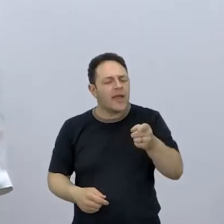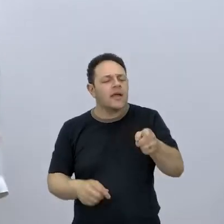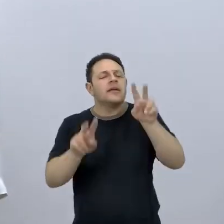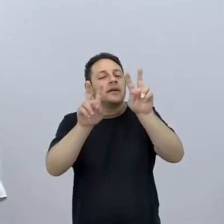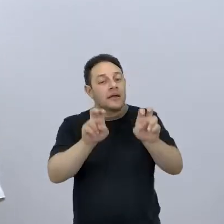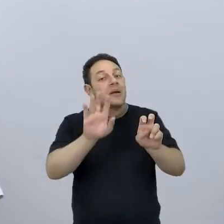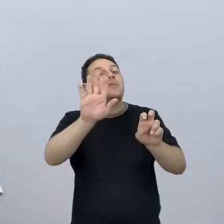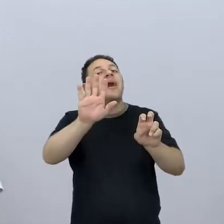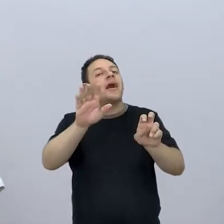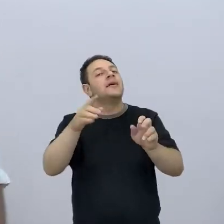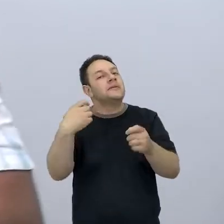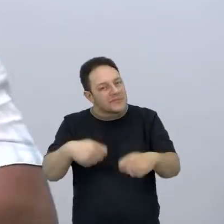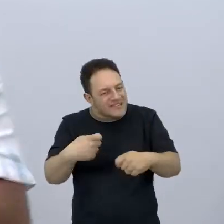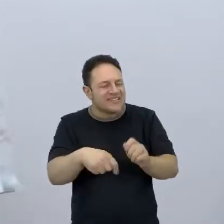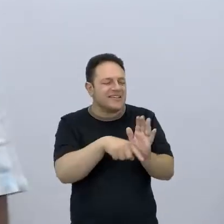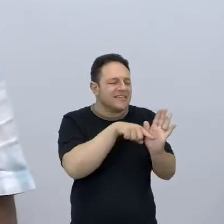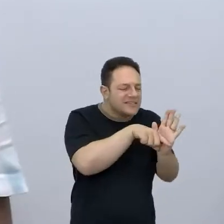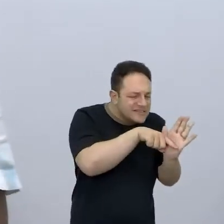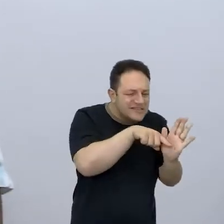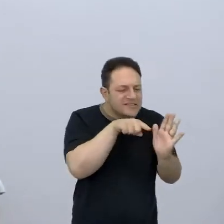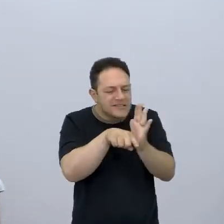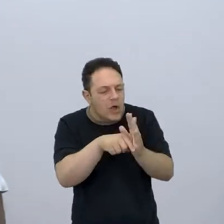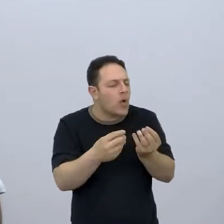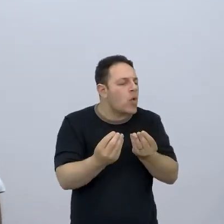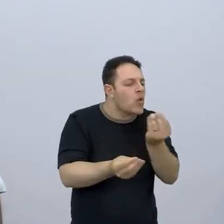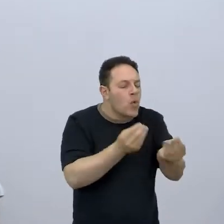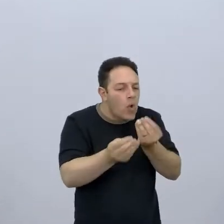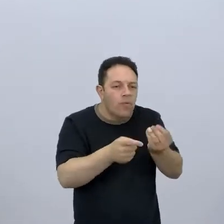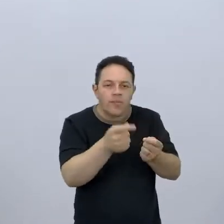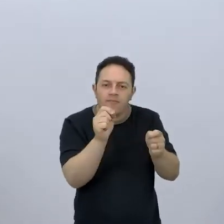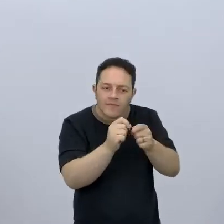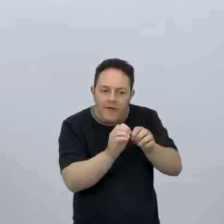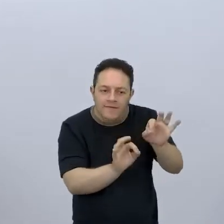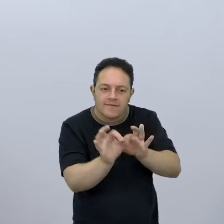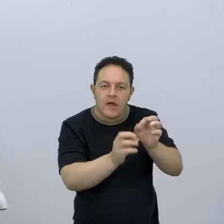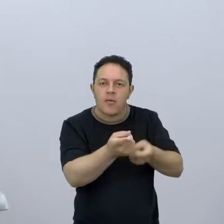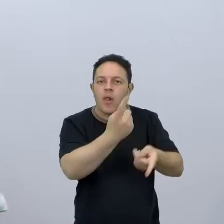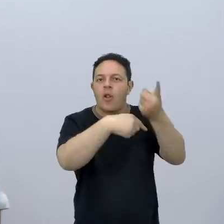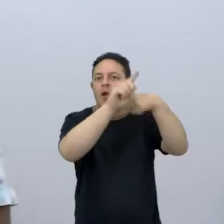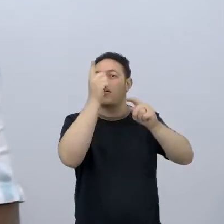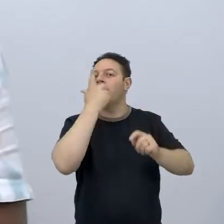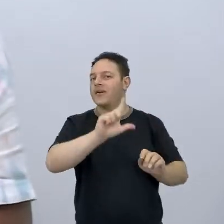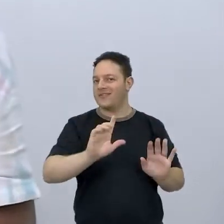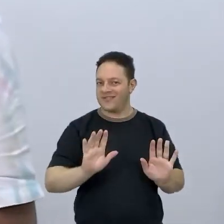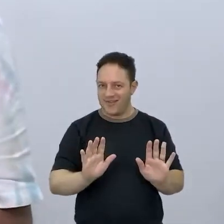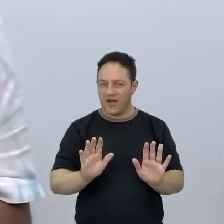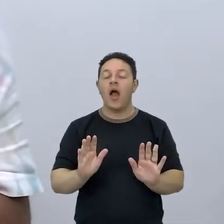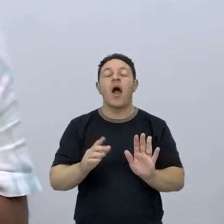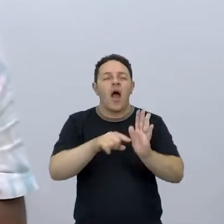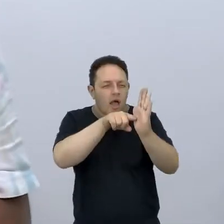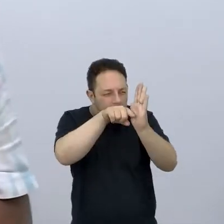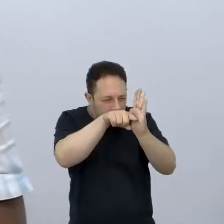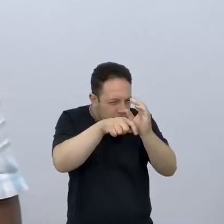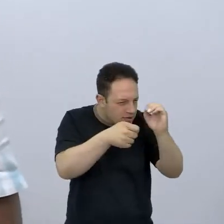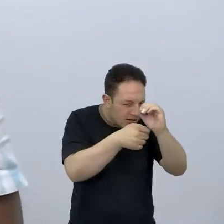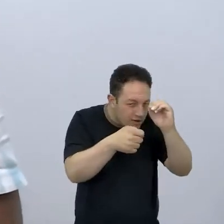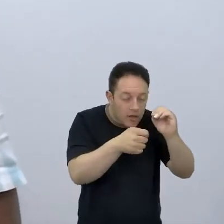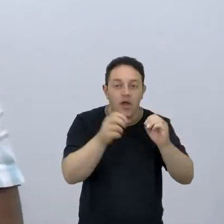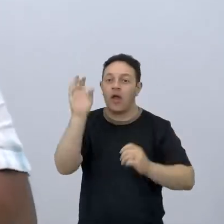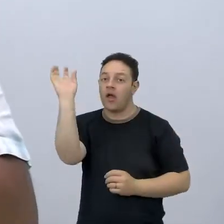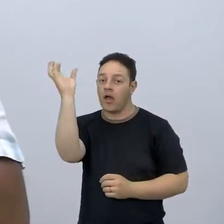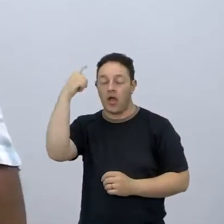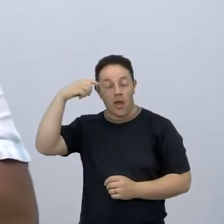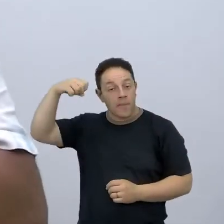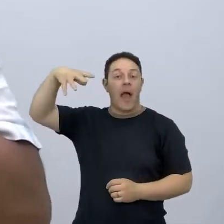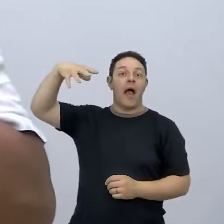ou outra você vai ter que pesquisar para poder aprimorar aquilo que você está criando. Então a ideia de investigação científica e a ideia de processos